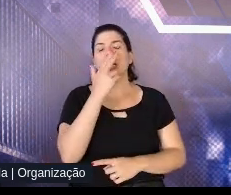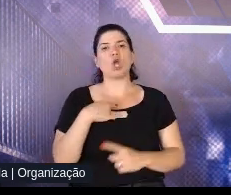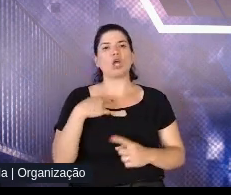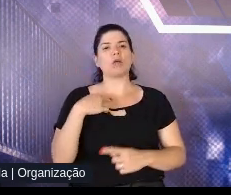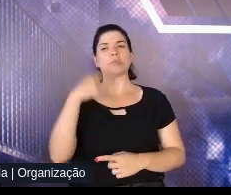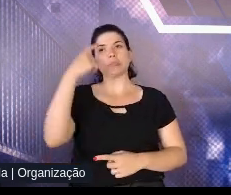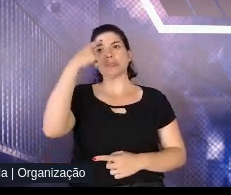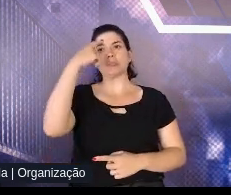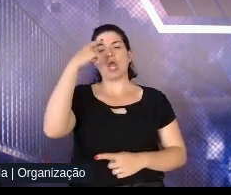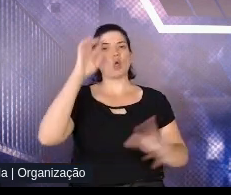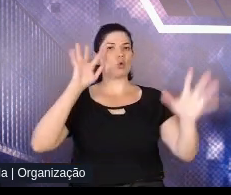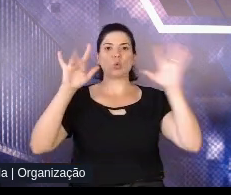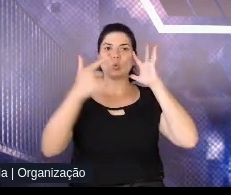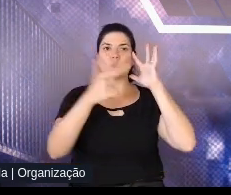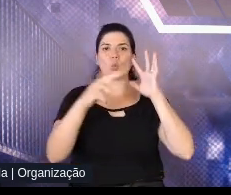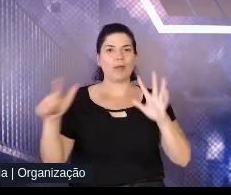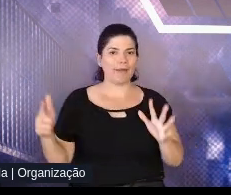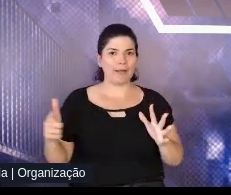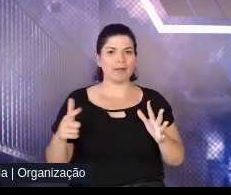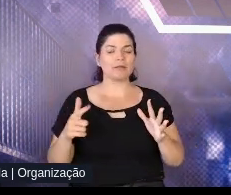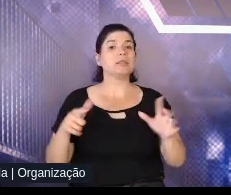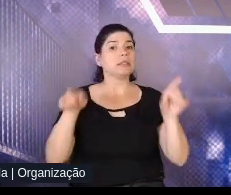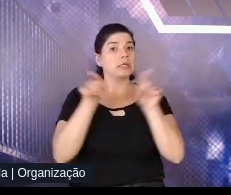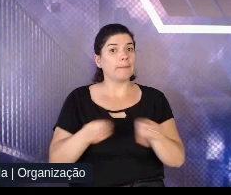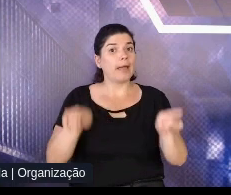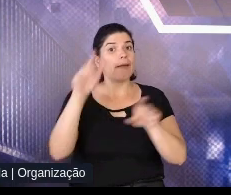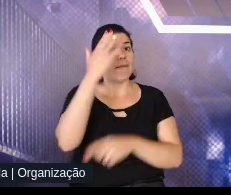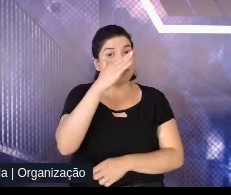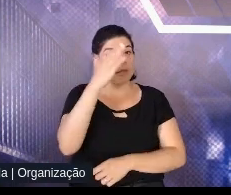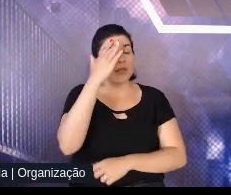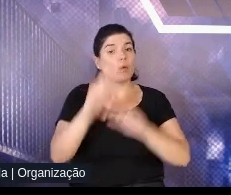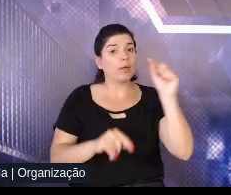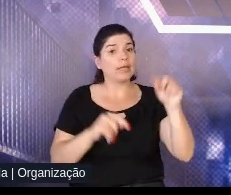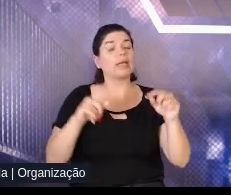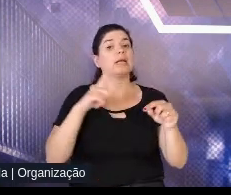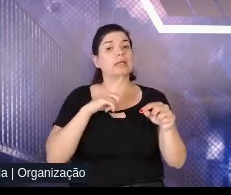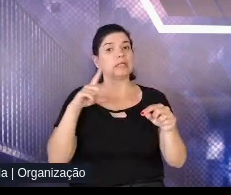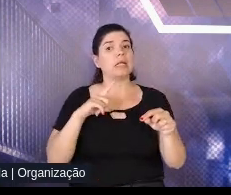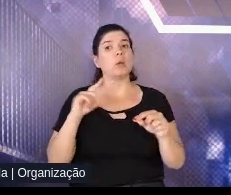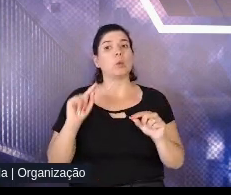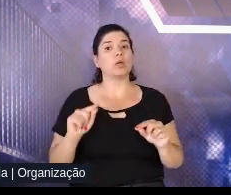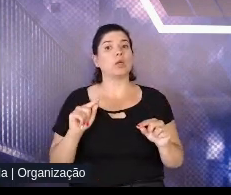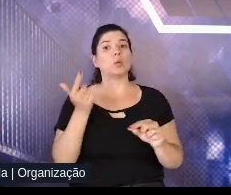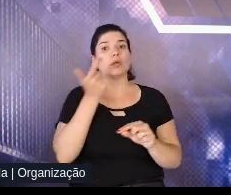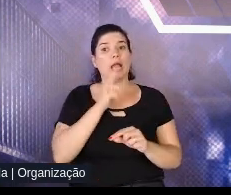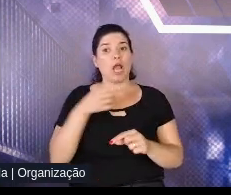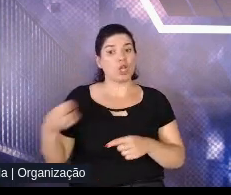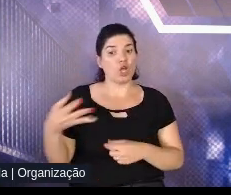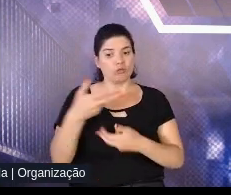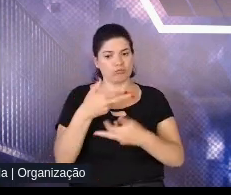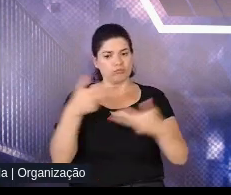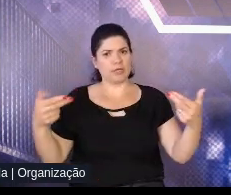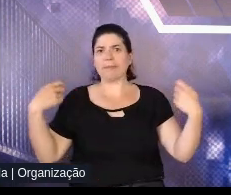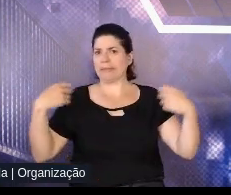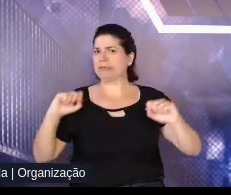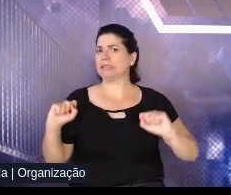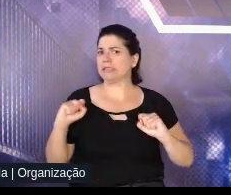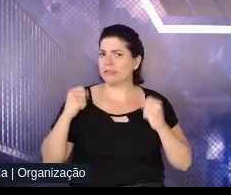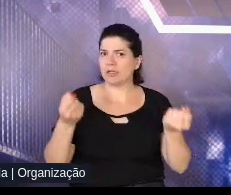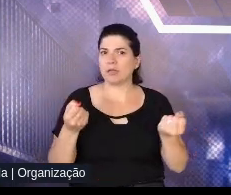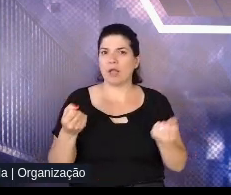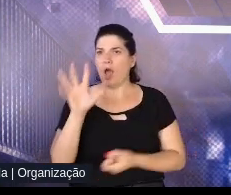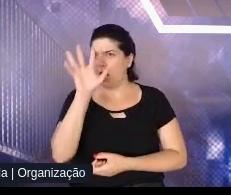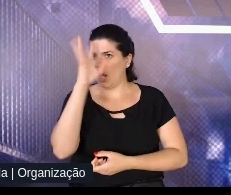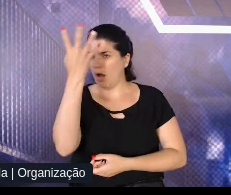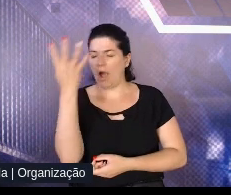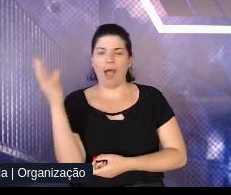não realmente por querer. E entender que, para ter inovação, a gente tem uma longa jornada. A gente não vai resolver isso da noite para o dia, não